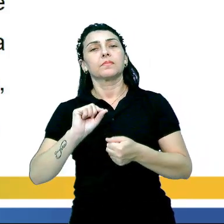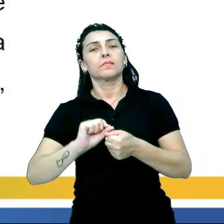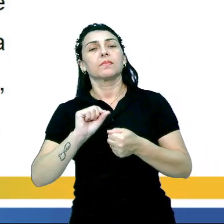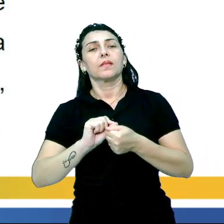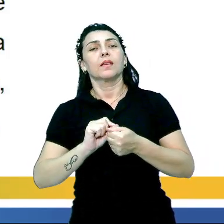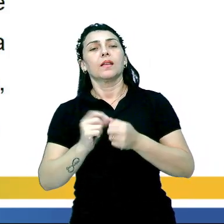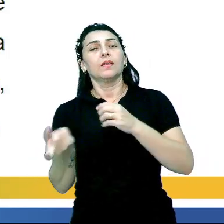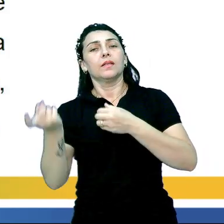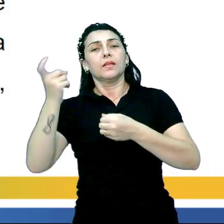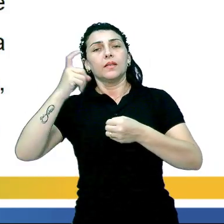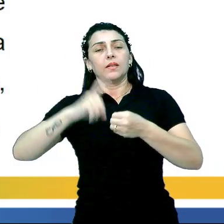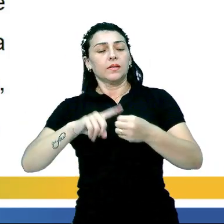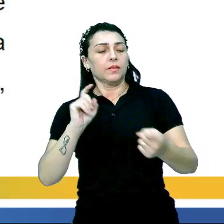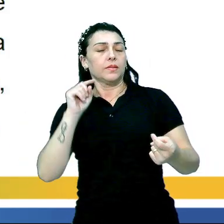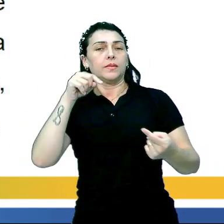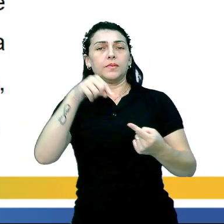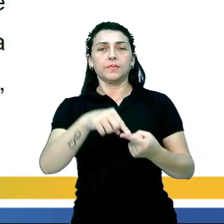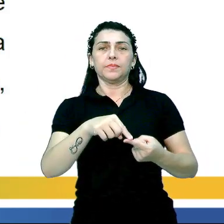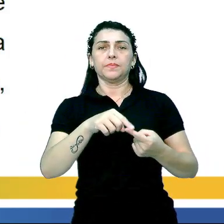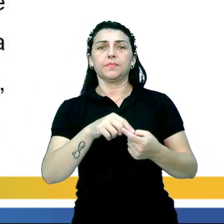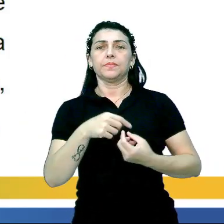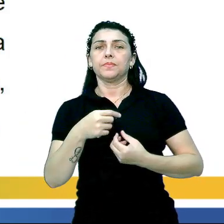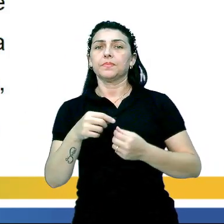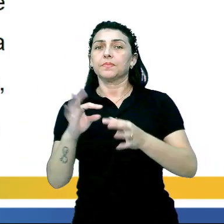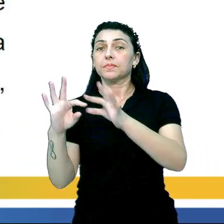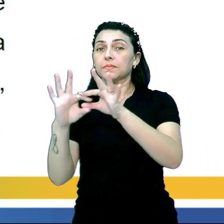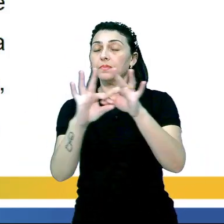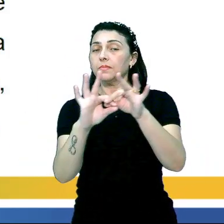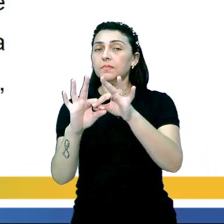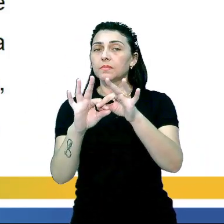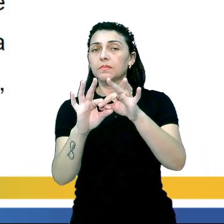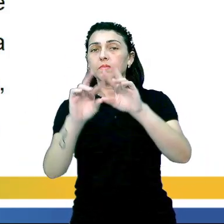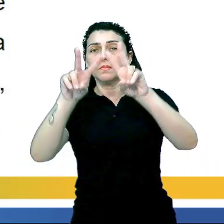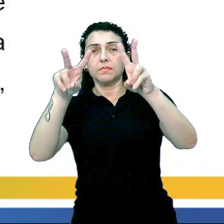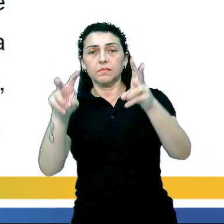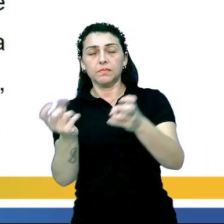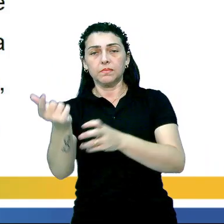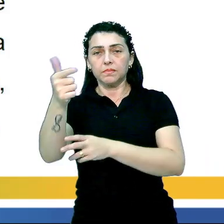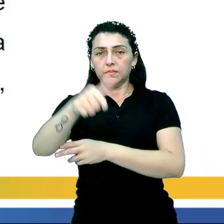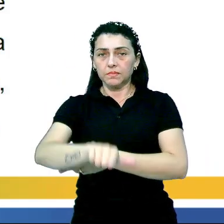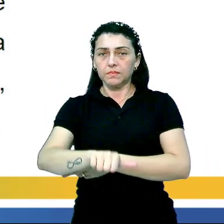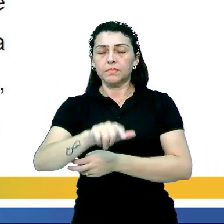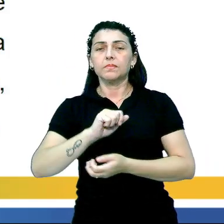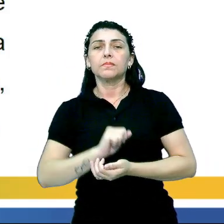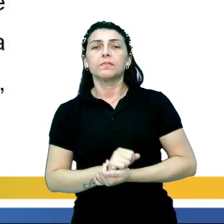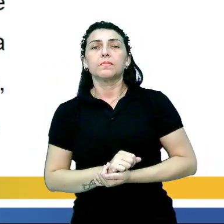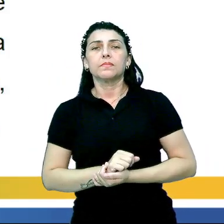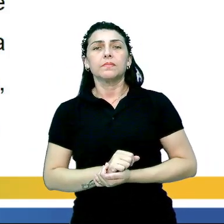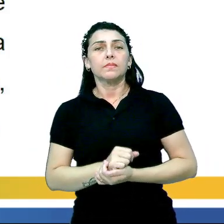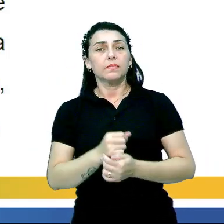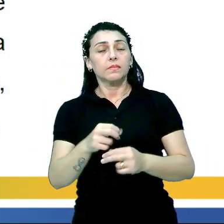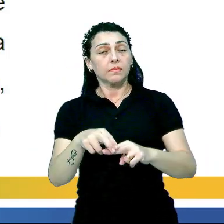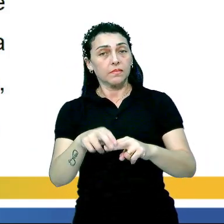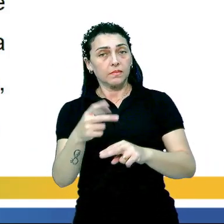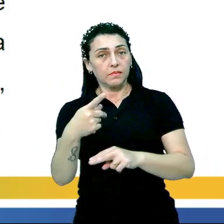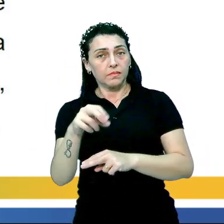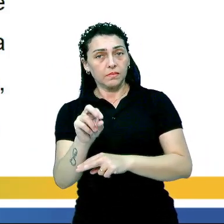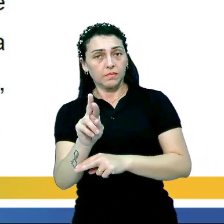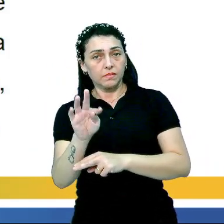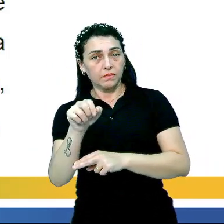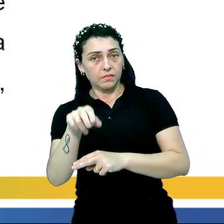uma retomada dos objetivos e contextualizar o tema novamente. Aí eu digo, portanto,